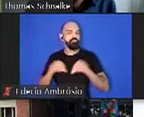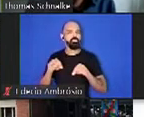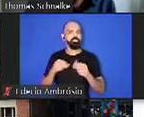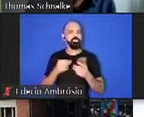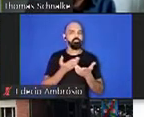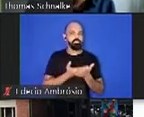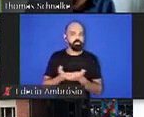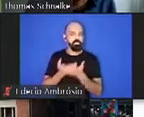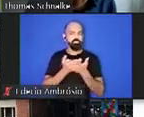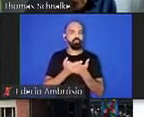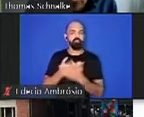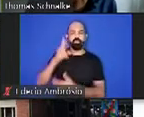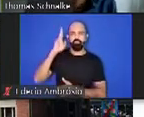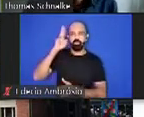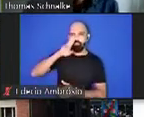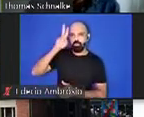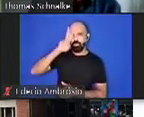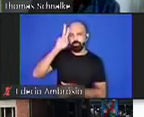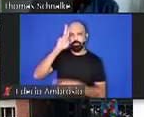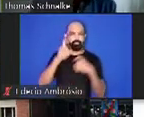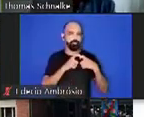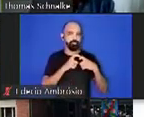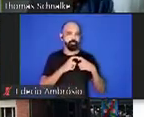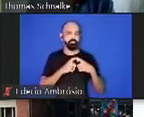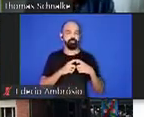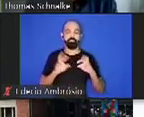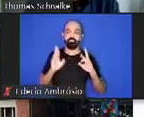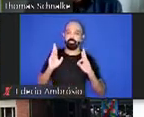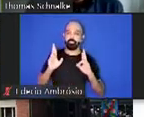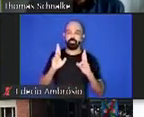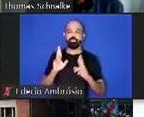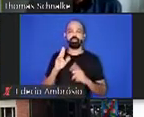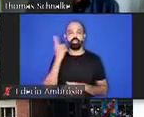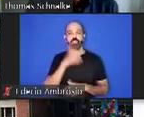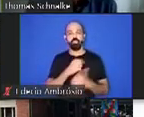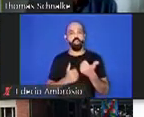história médica, e eu espero que possamos cooperar